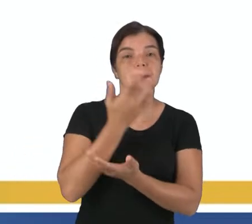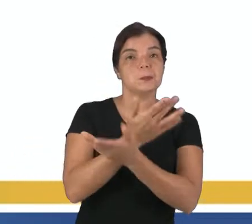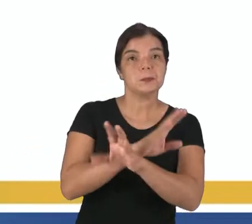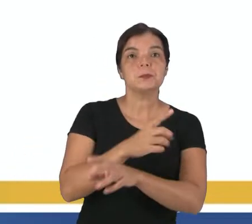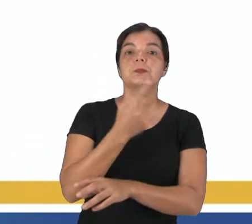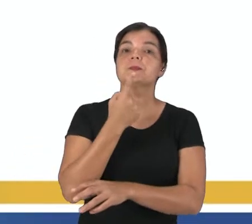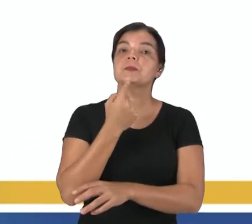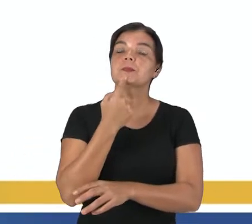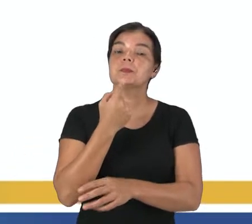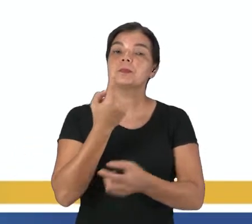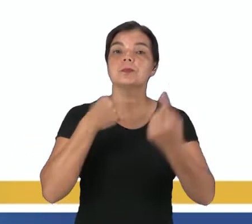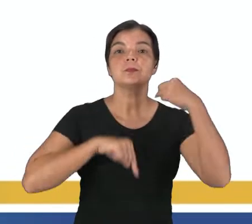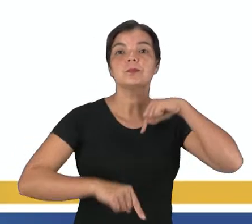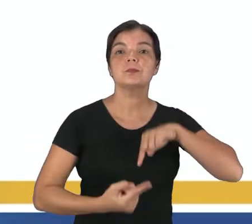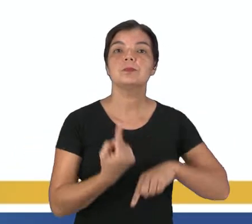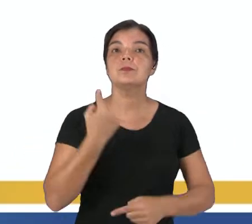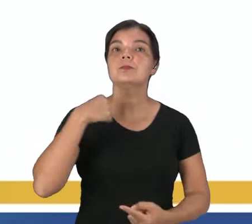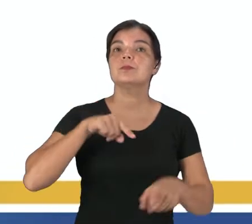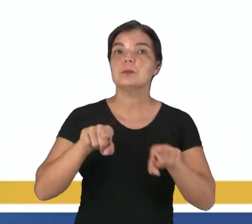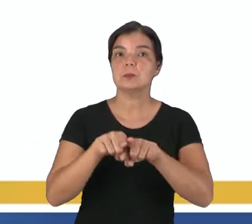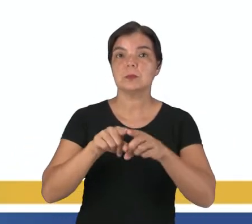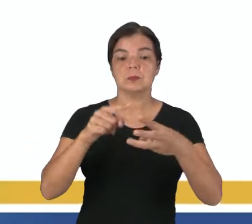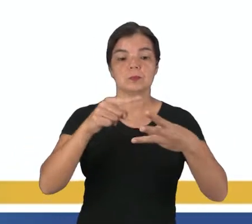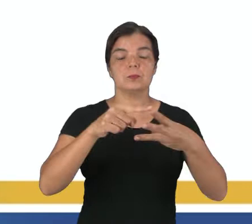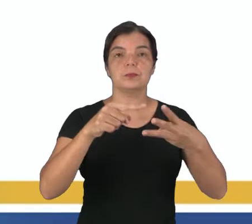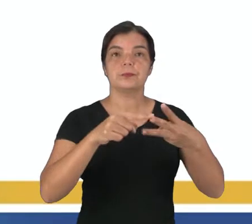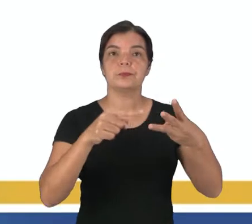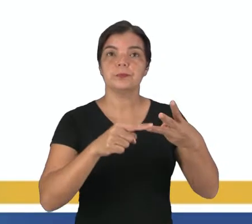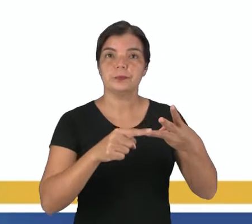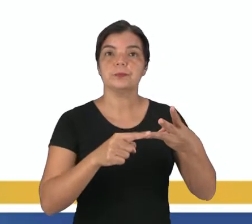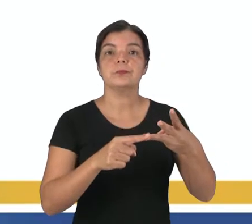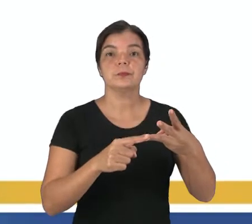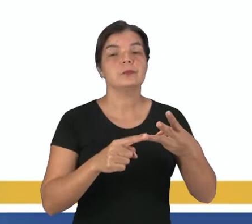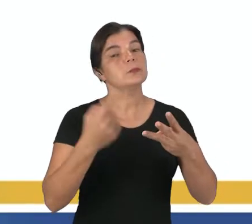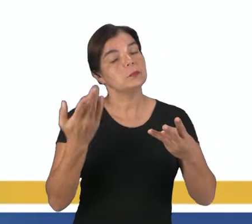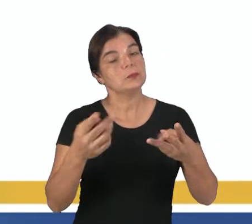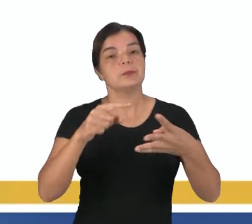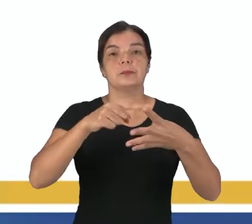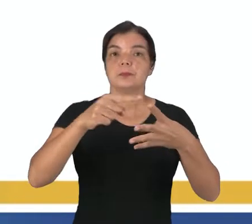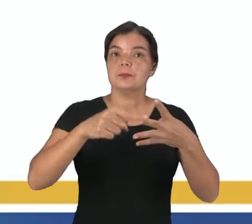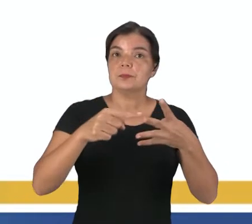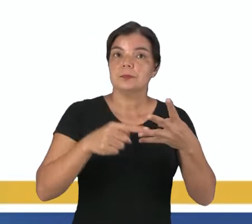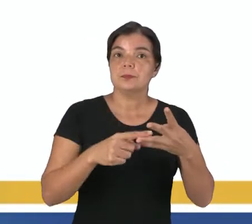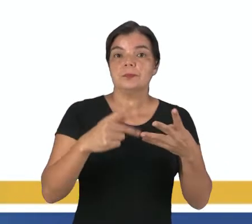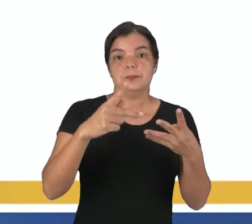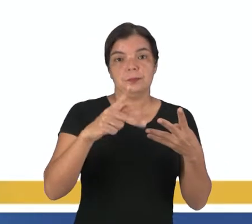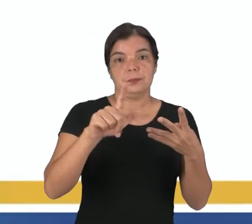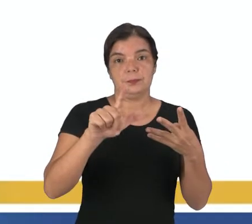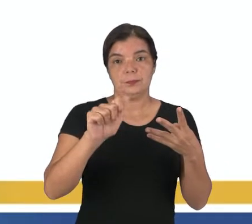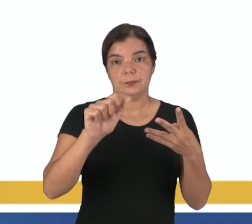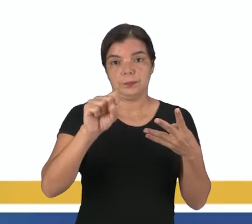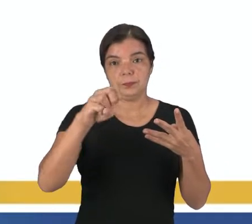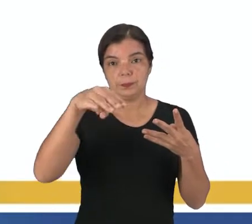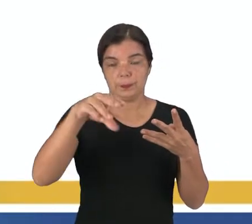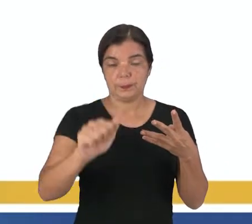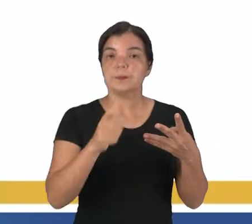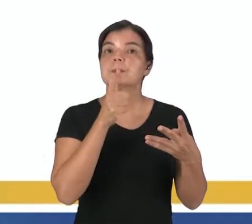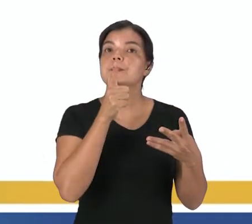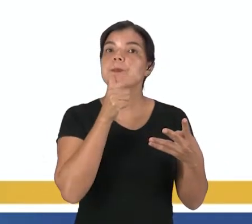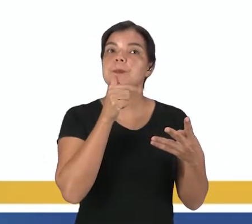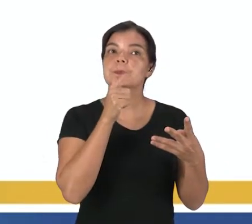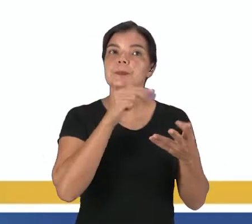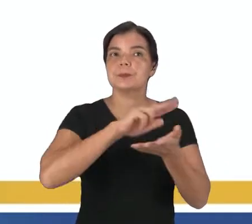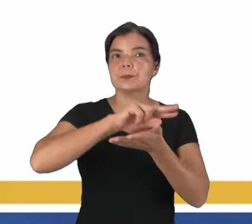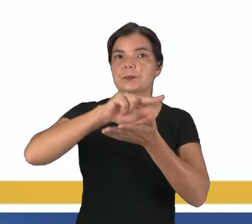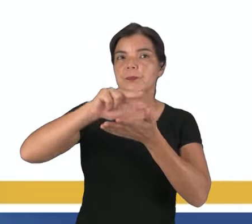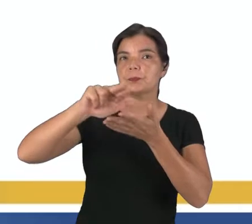o sangue ele é formado por 3 partes, na verdade são 4 partes. É o plasma, que é a parte líquida, que